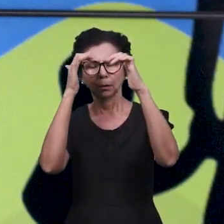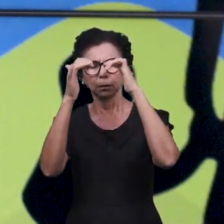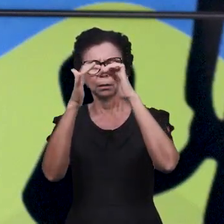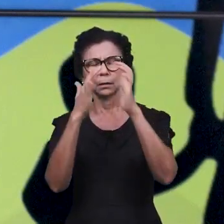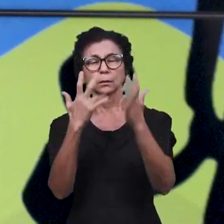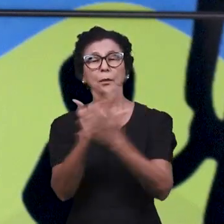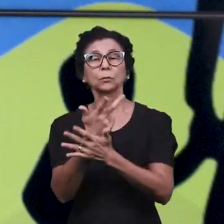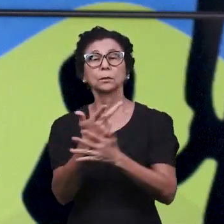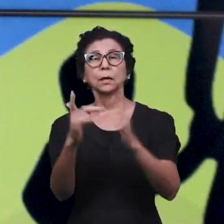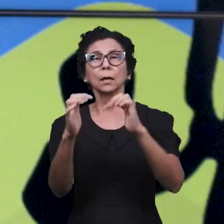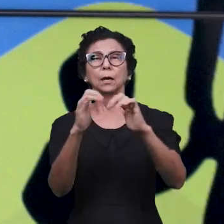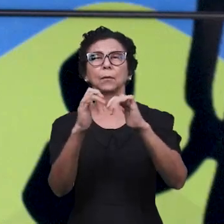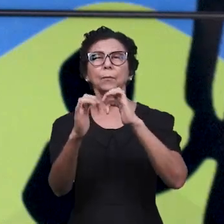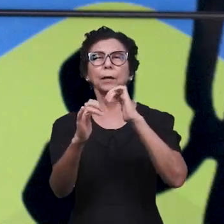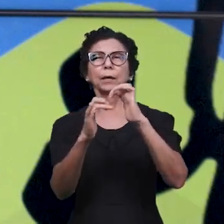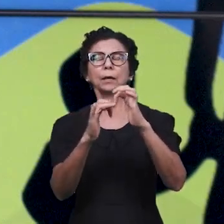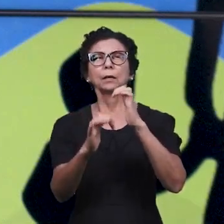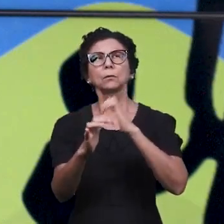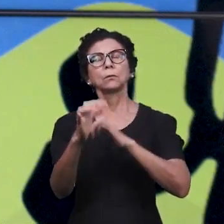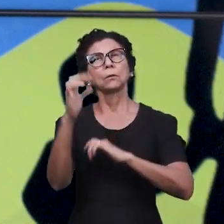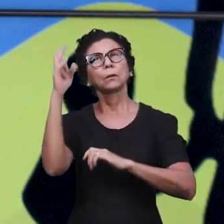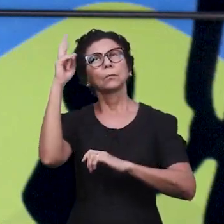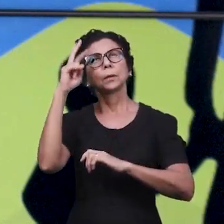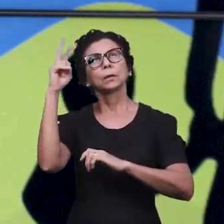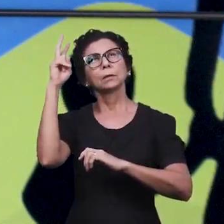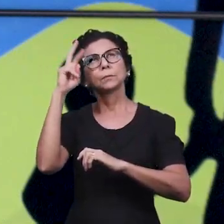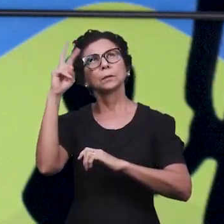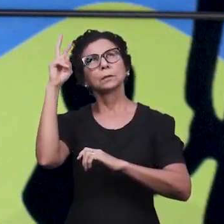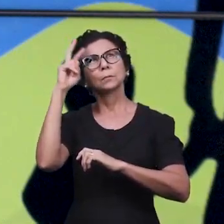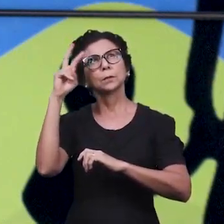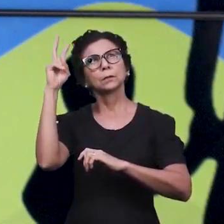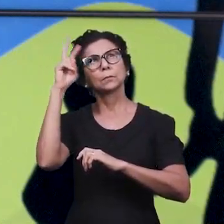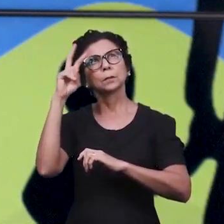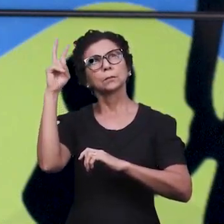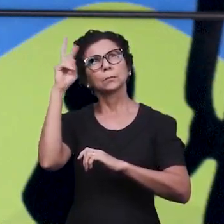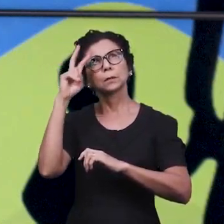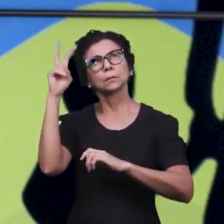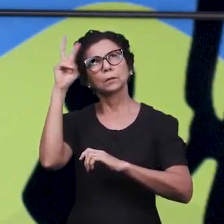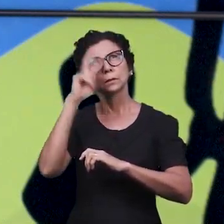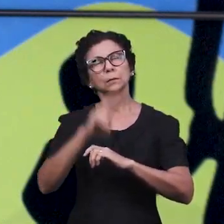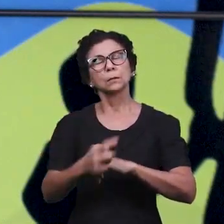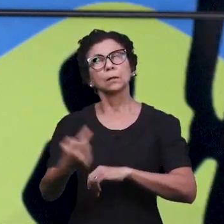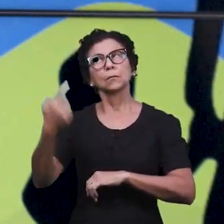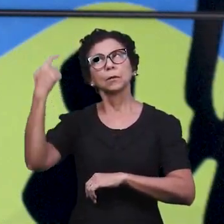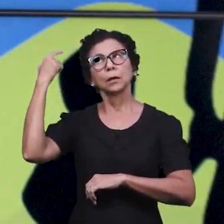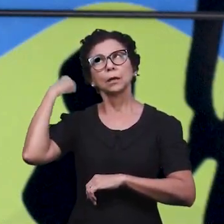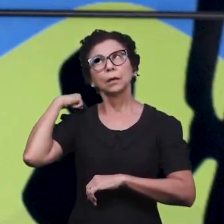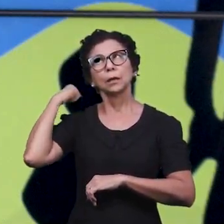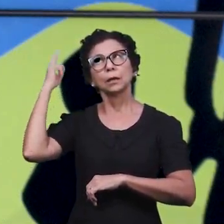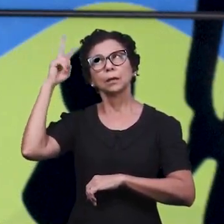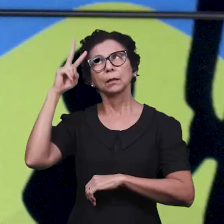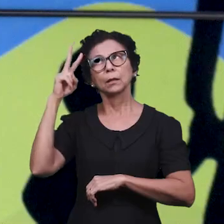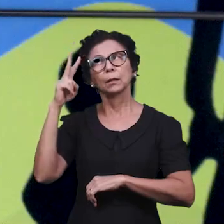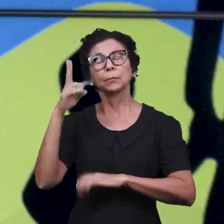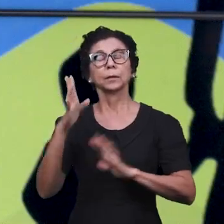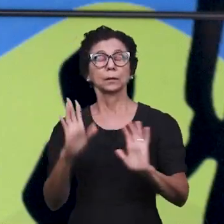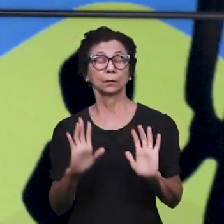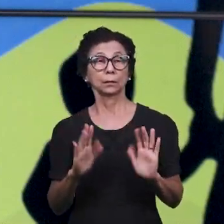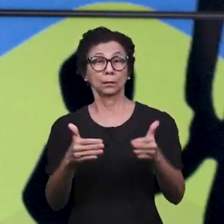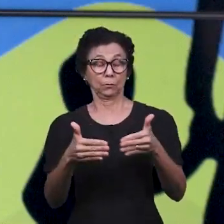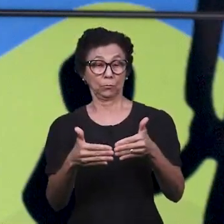com a nossa mente? Ela fica ali, numa roda gigante, vai e volta, vai e volta. E quando há